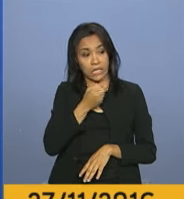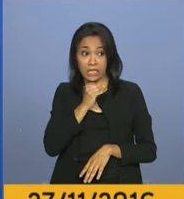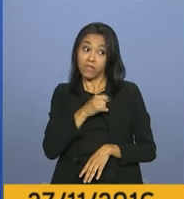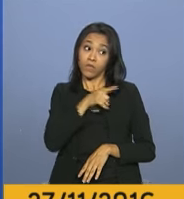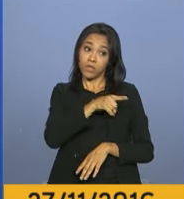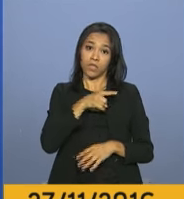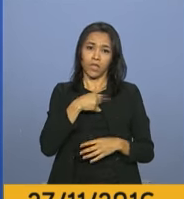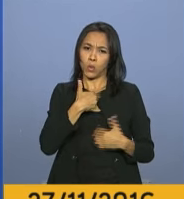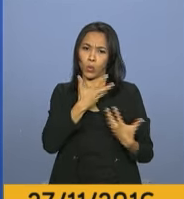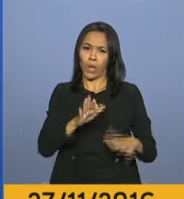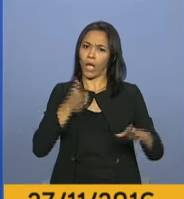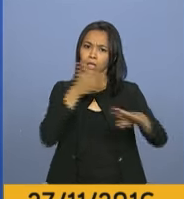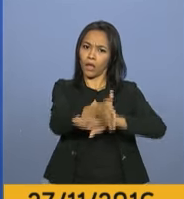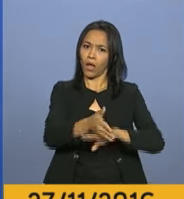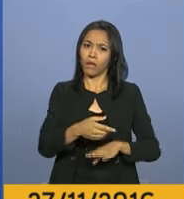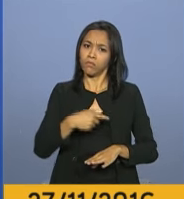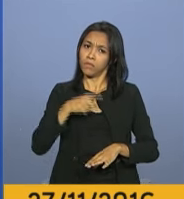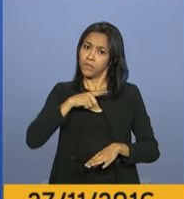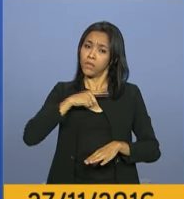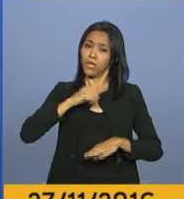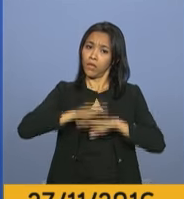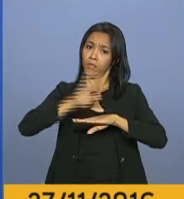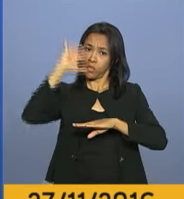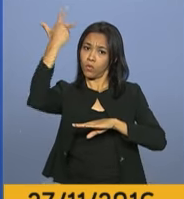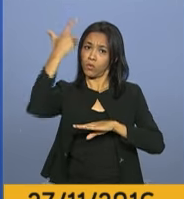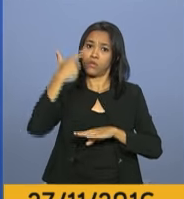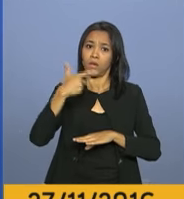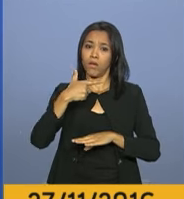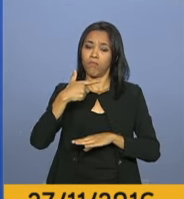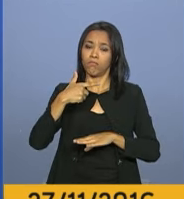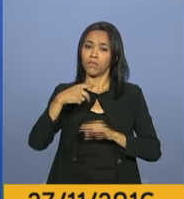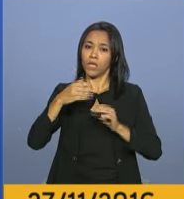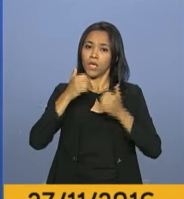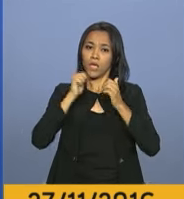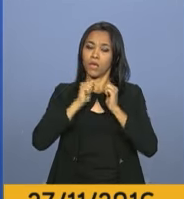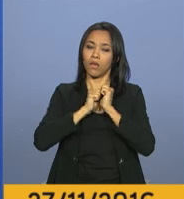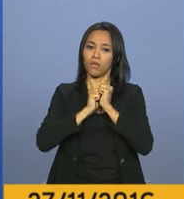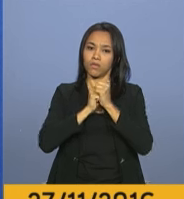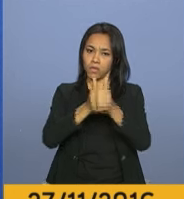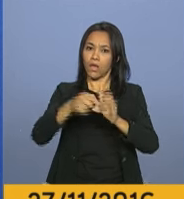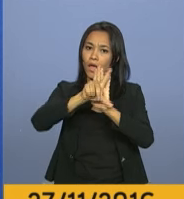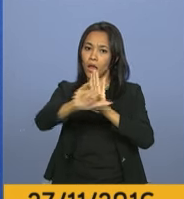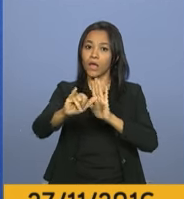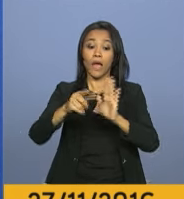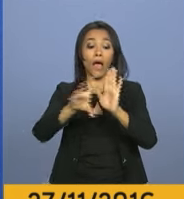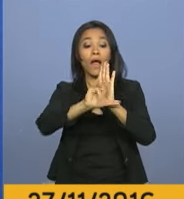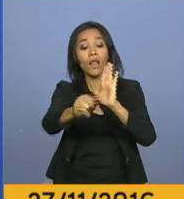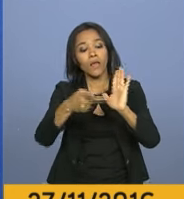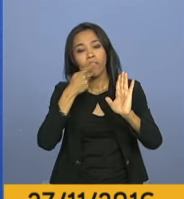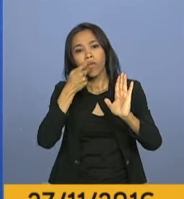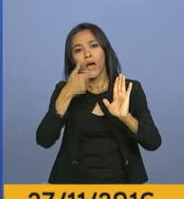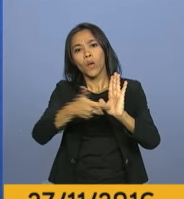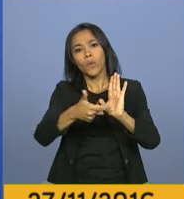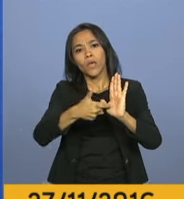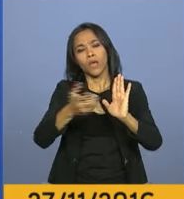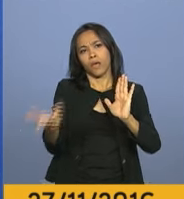se você não quer entrar nessa história, há uma solução legal. A lei diz, no particular, um decreto até,